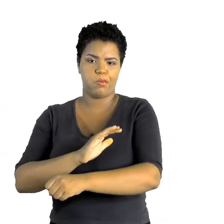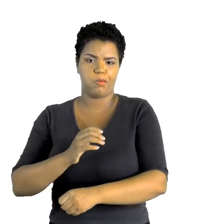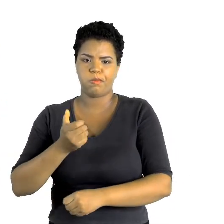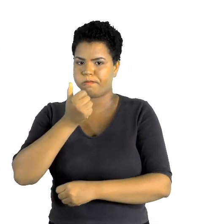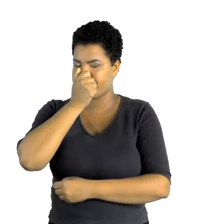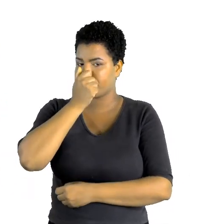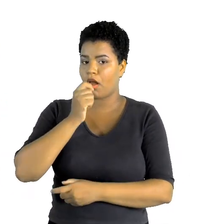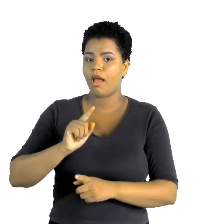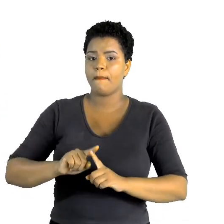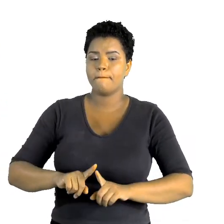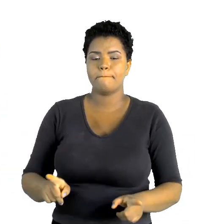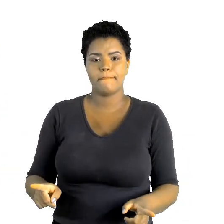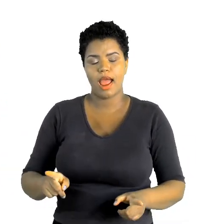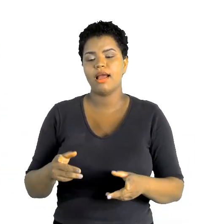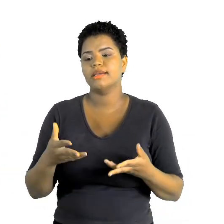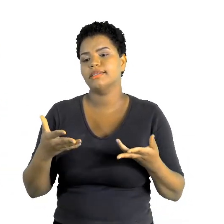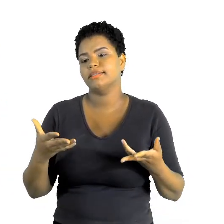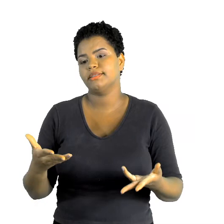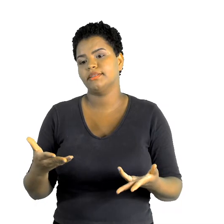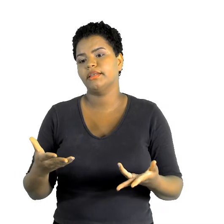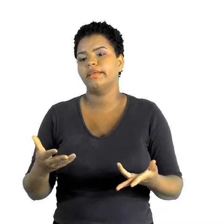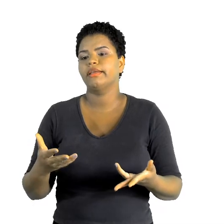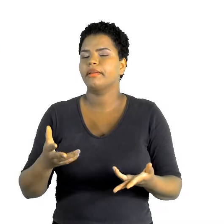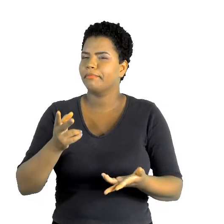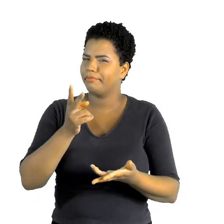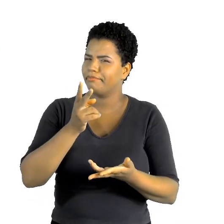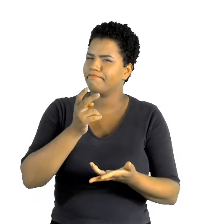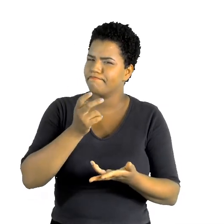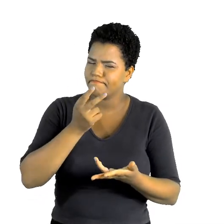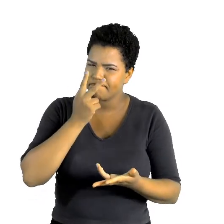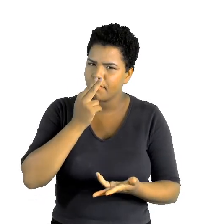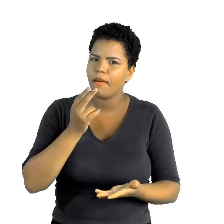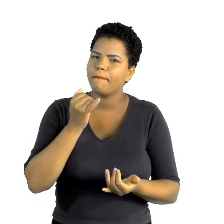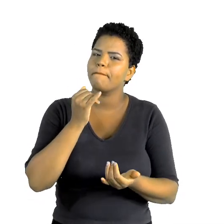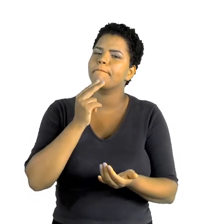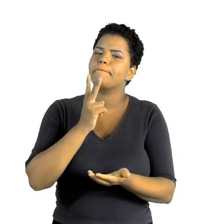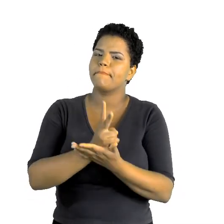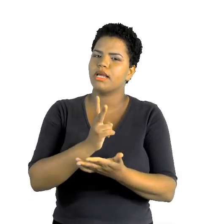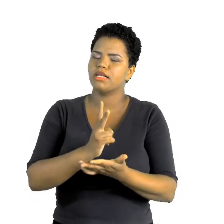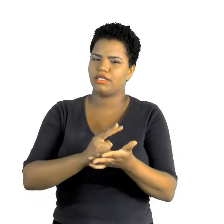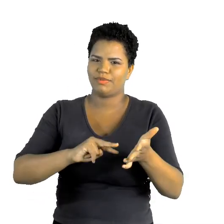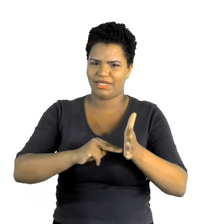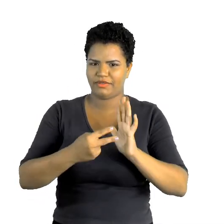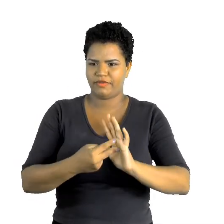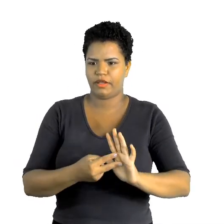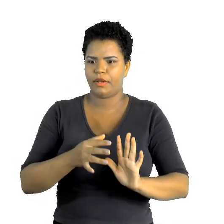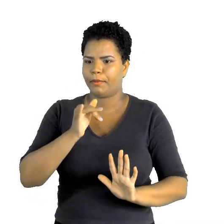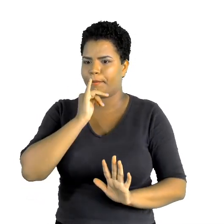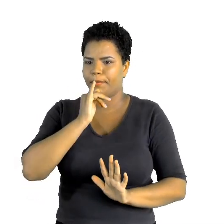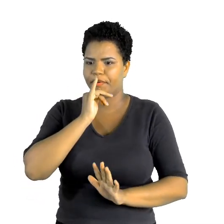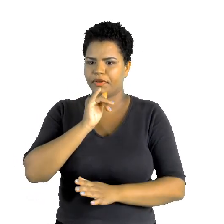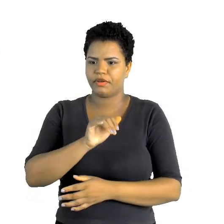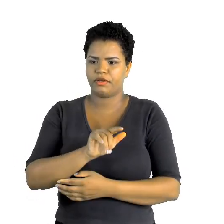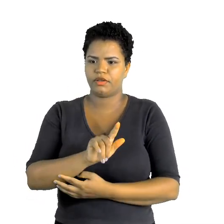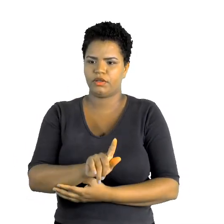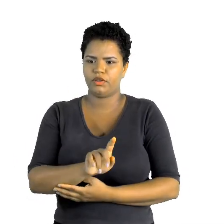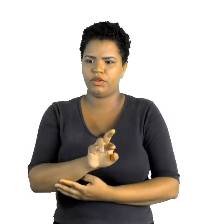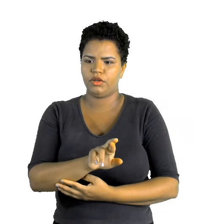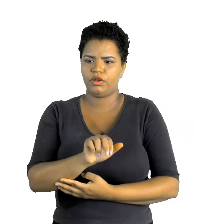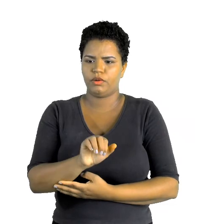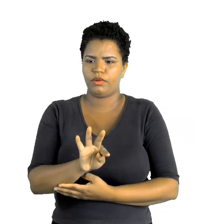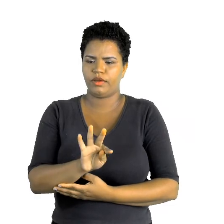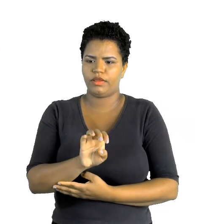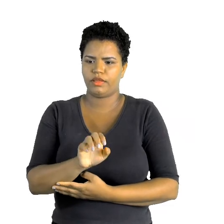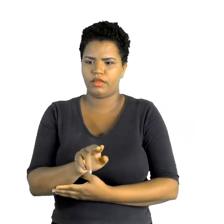deixa de dar praticamente o mesmo sentido. Como assim? Por exemplo, Grateful, grateful, você